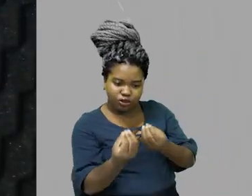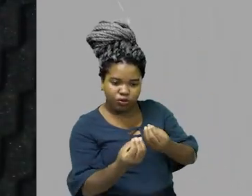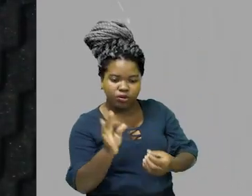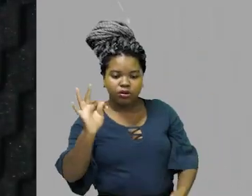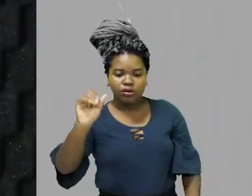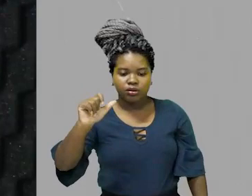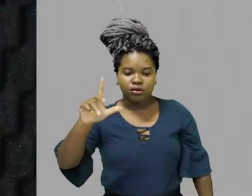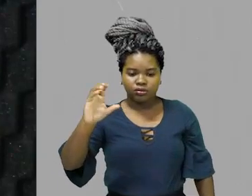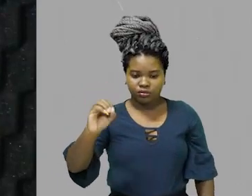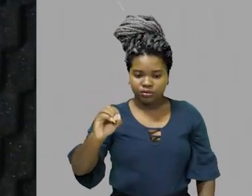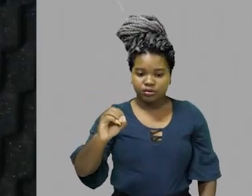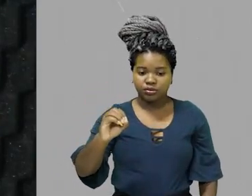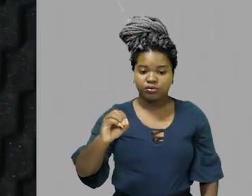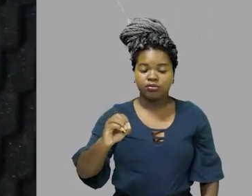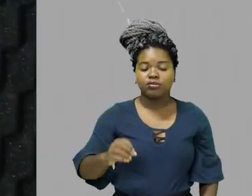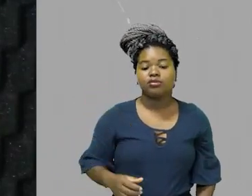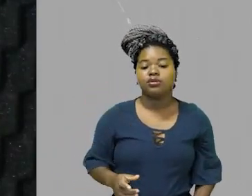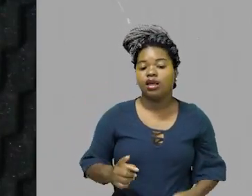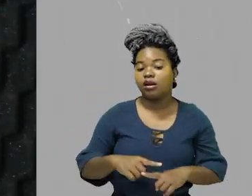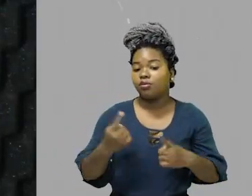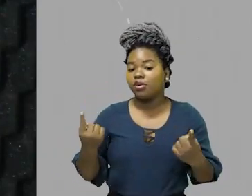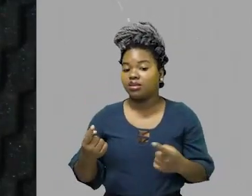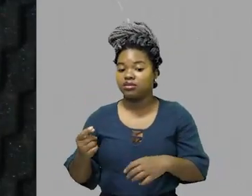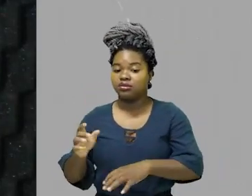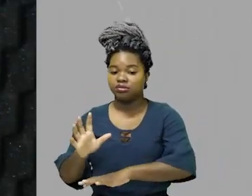algas, enquanto que nas plantas nós vamos ter